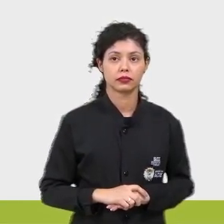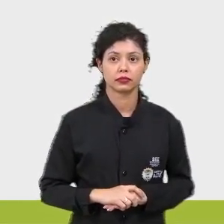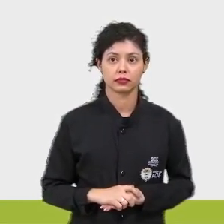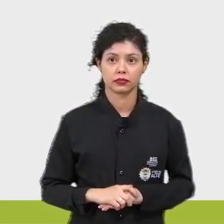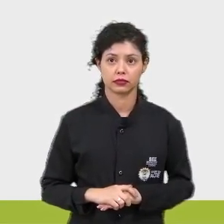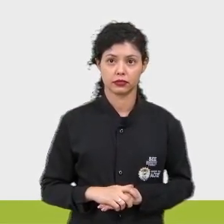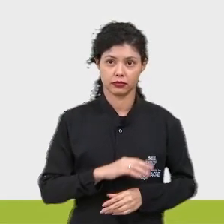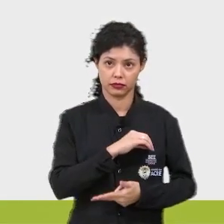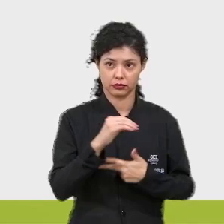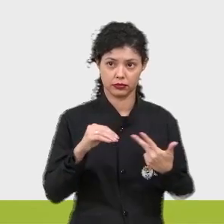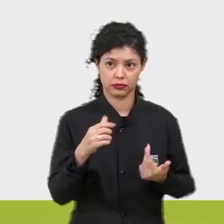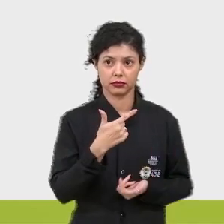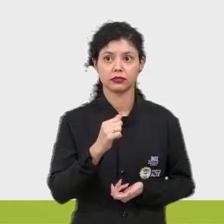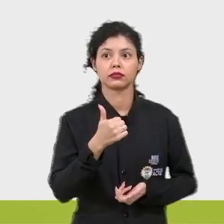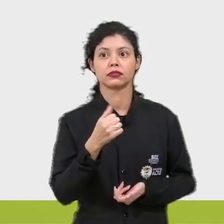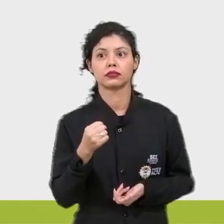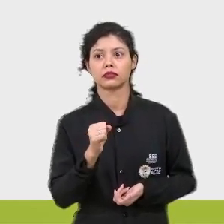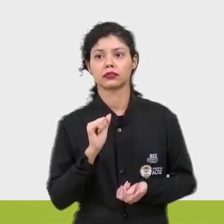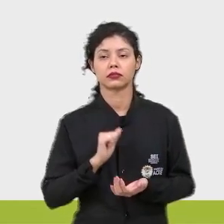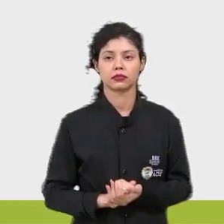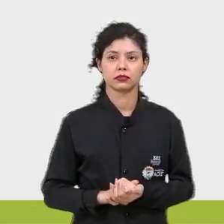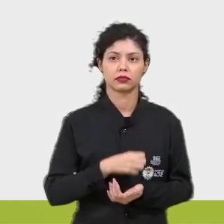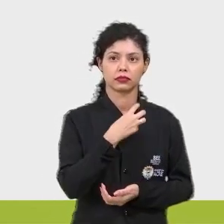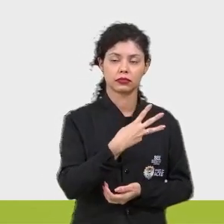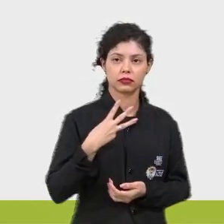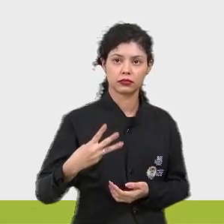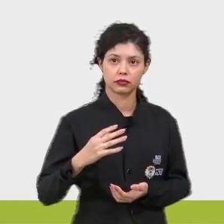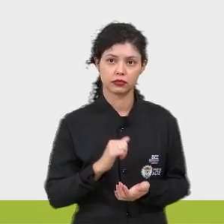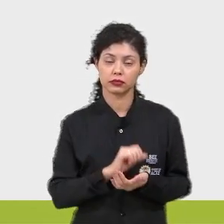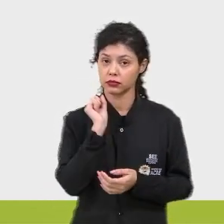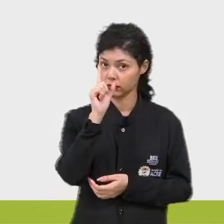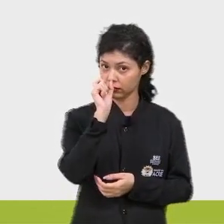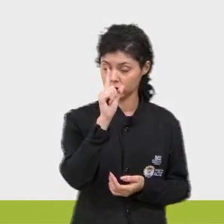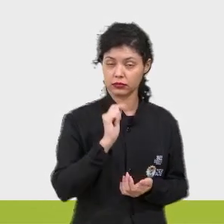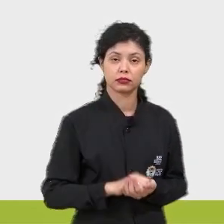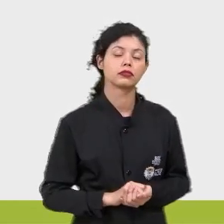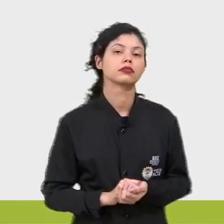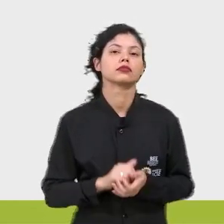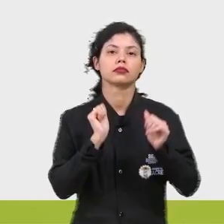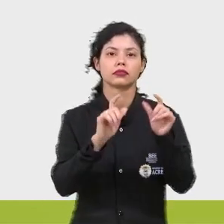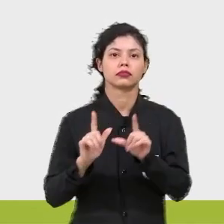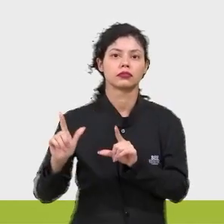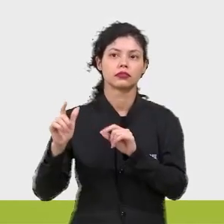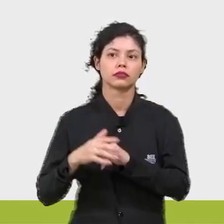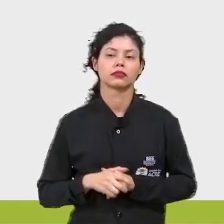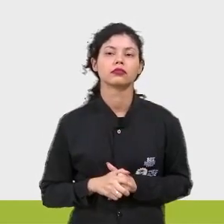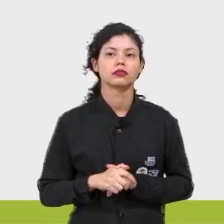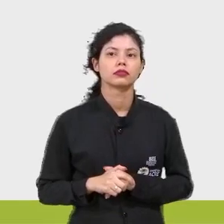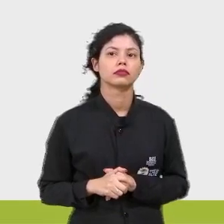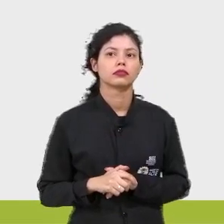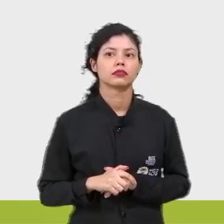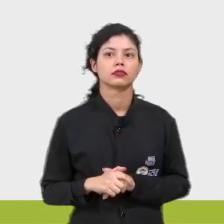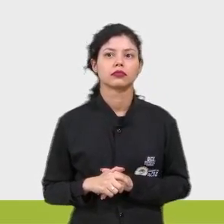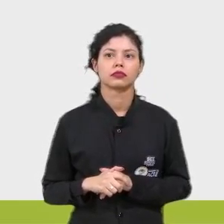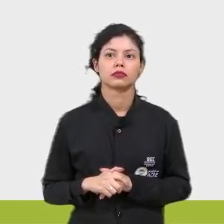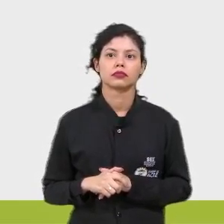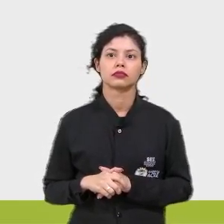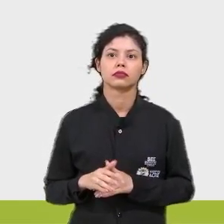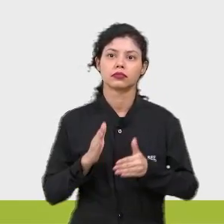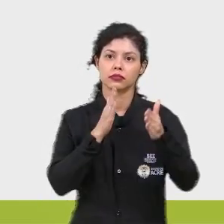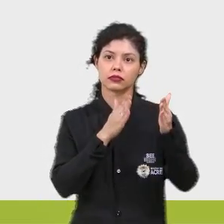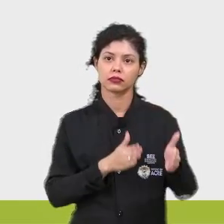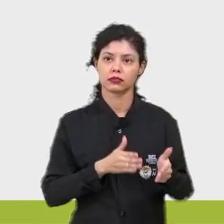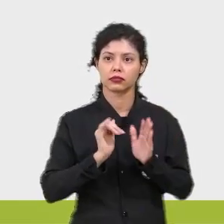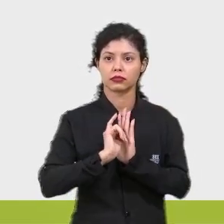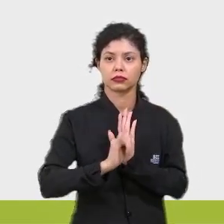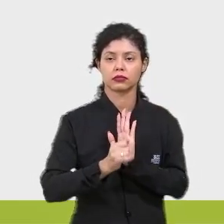Enem 2018, questão 33, caderno azul. Acompanhe aí a leitura. A trajetória de